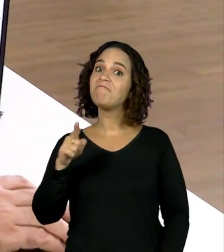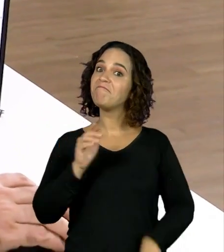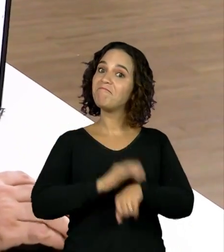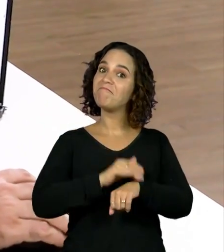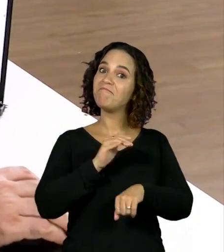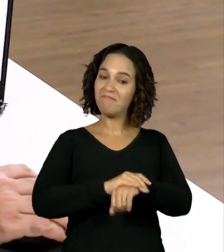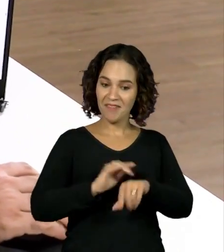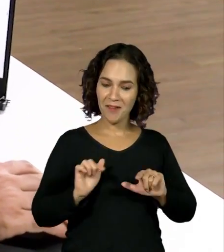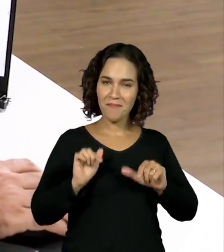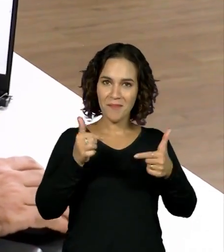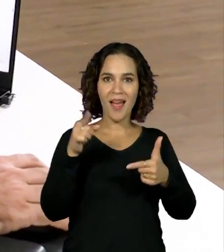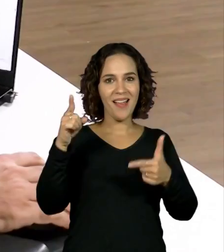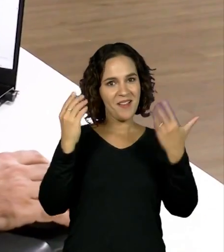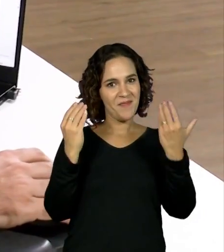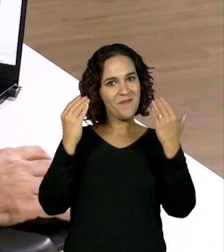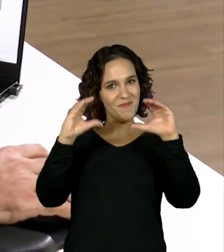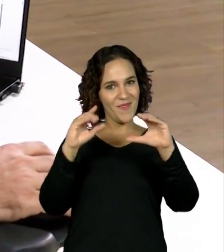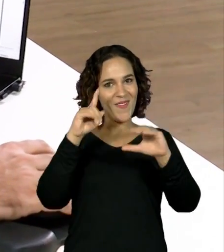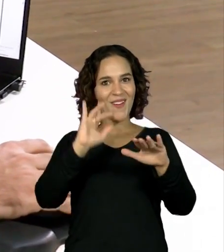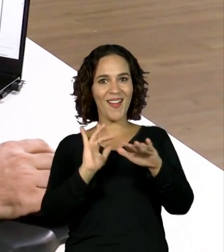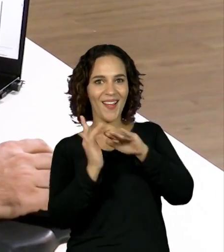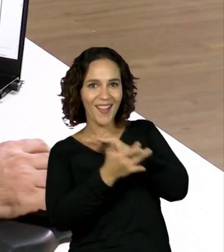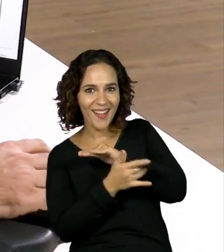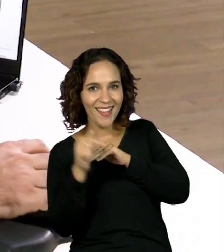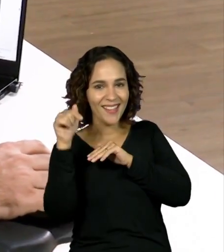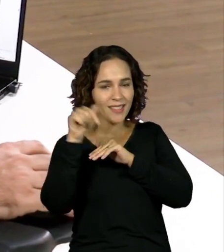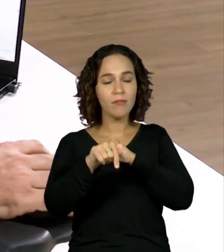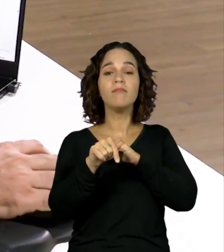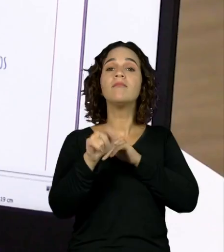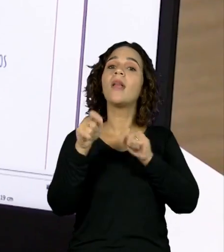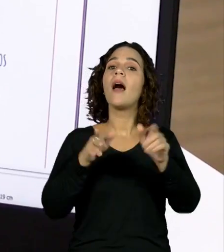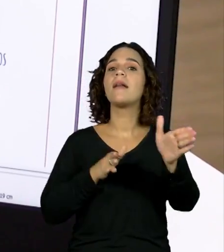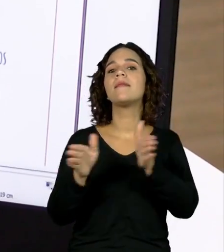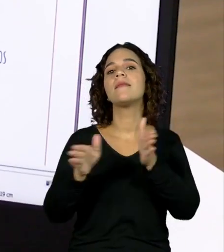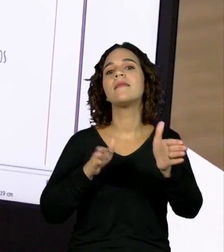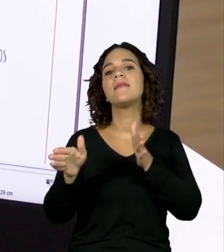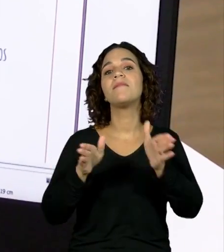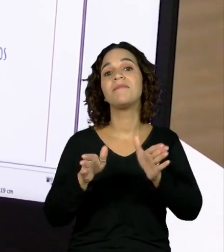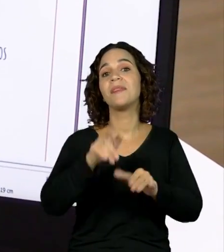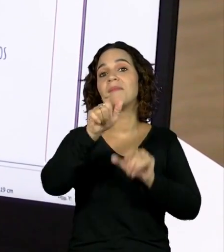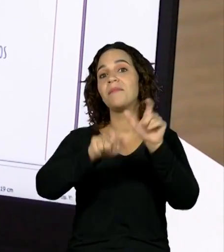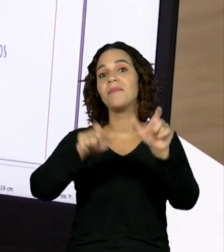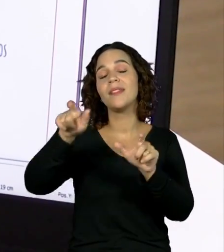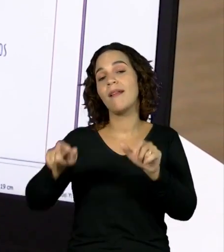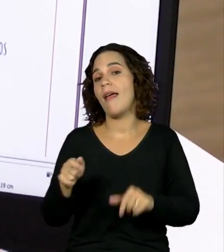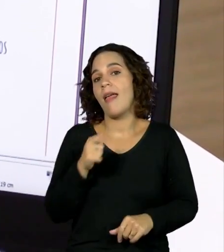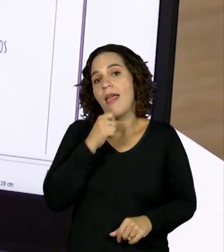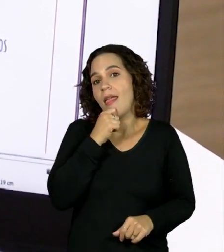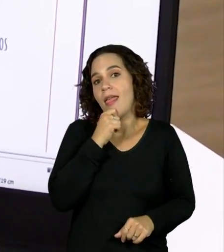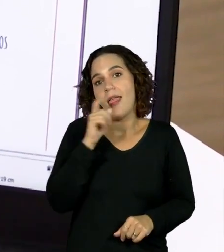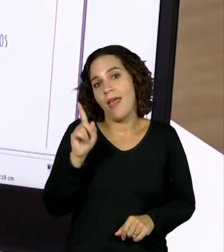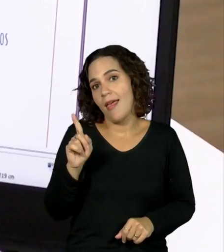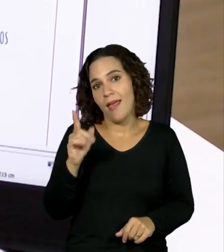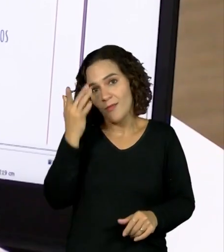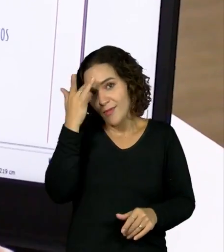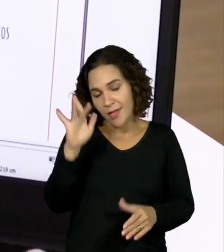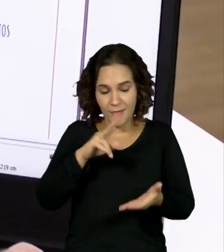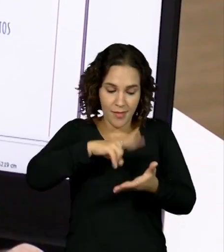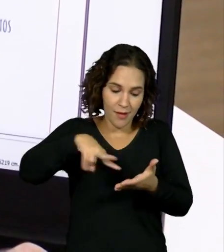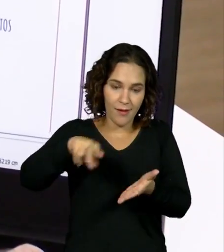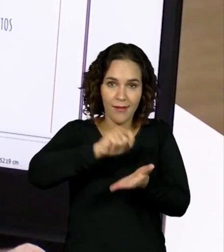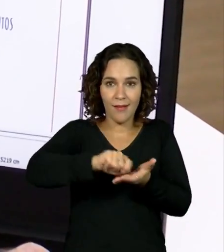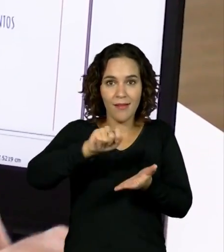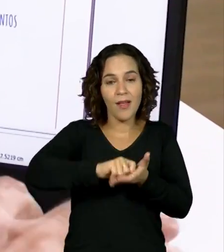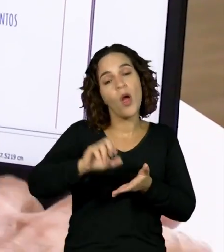esse tipo de material digital garante a acessibilidade para as pessoas que ainda não são alfabetizadas